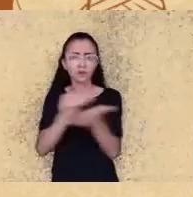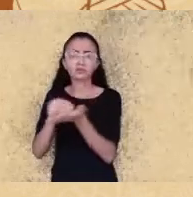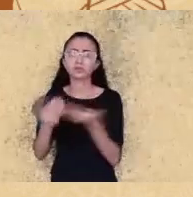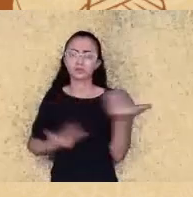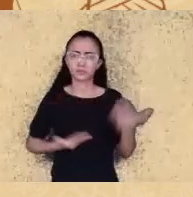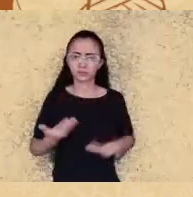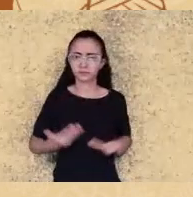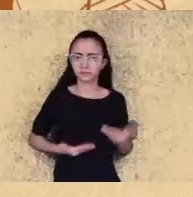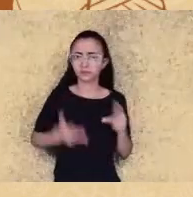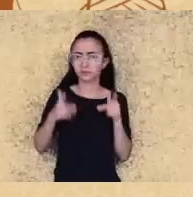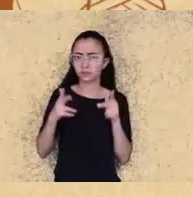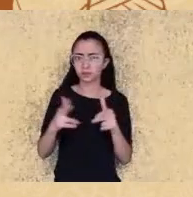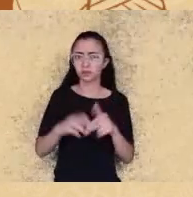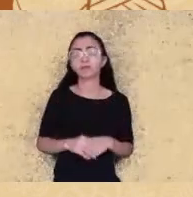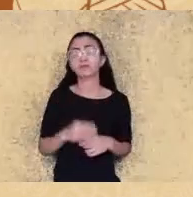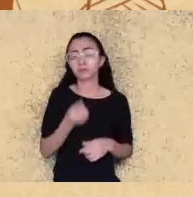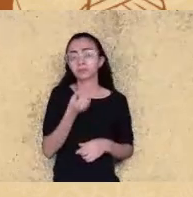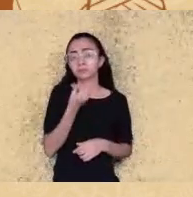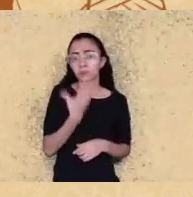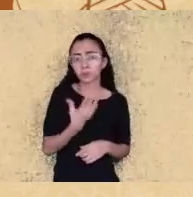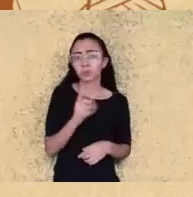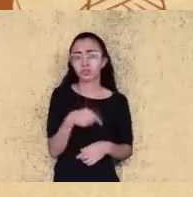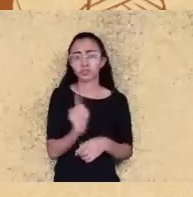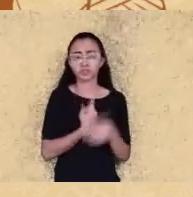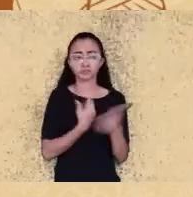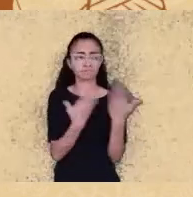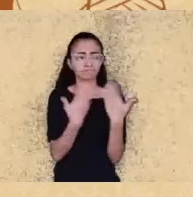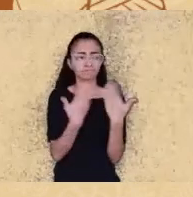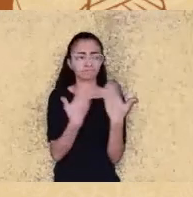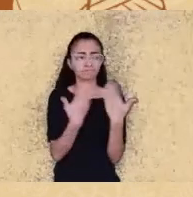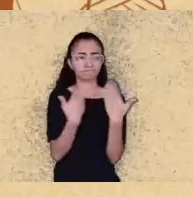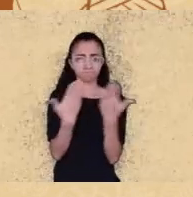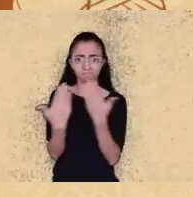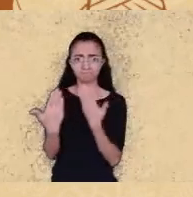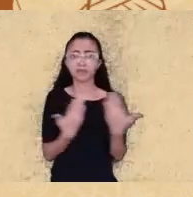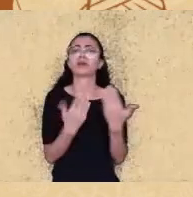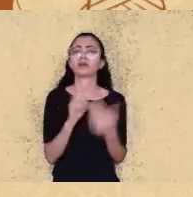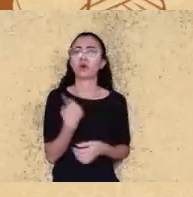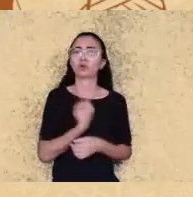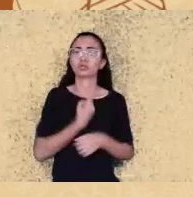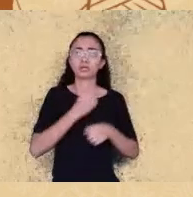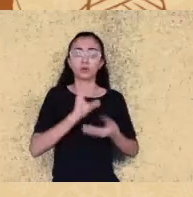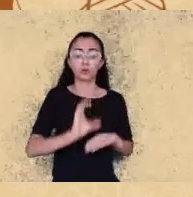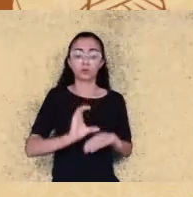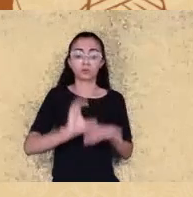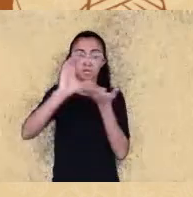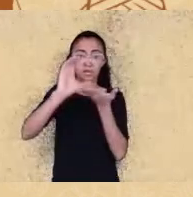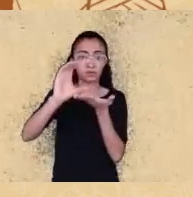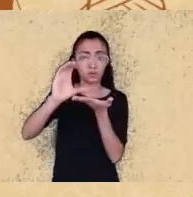isso aqui enquanto conselho também, né? Conselhos. Às vezes tem uma visão muito